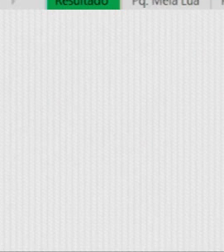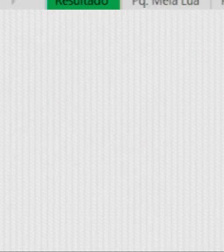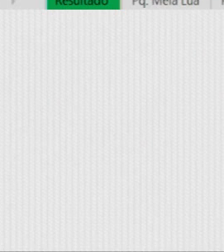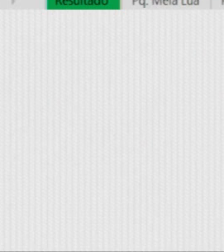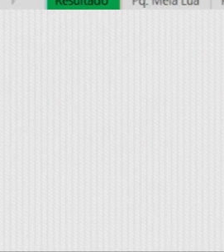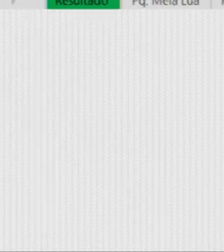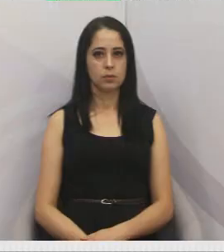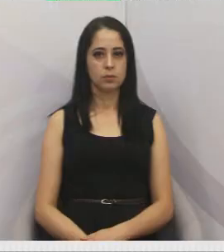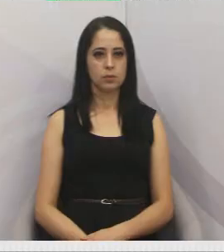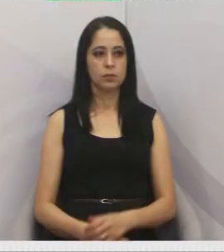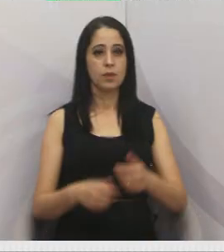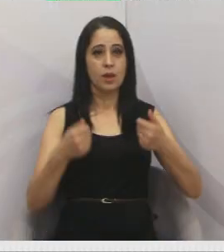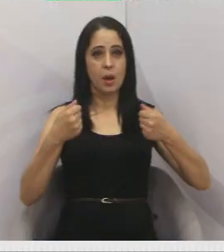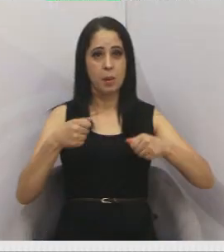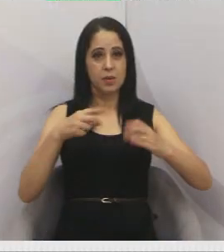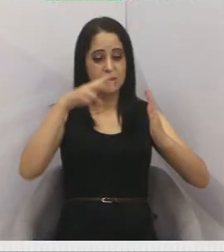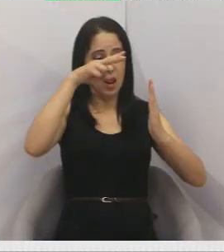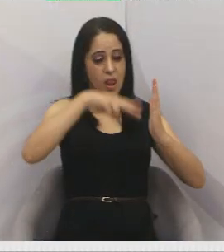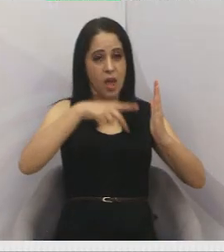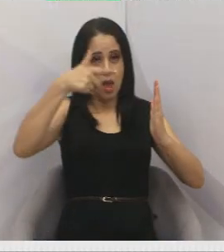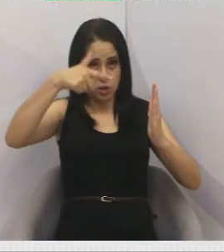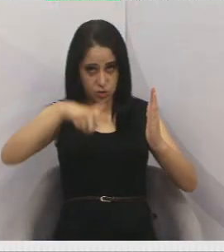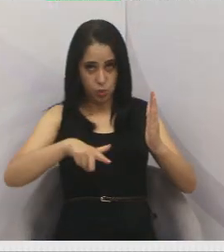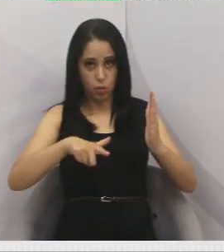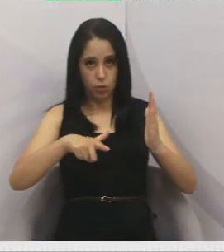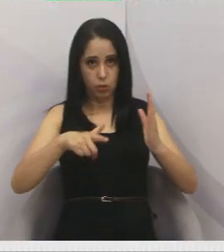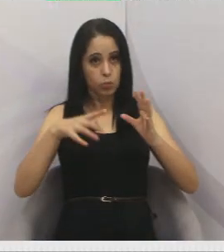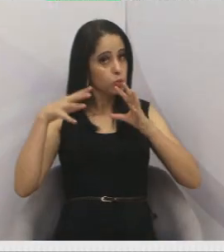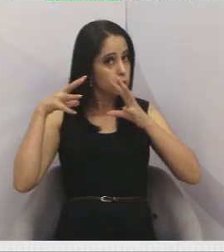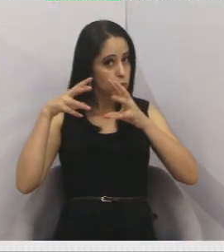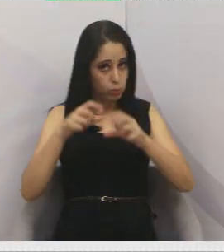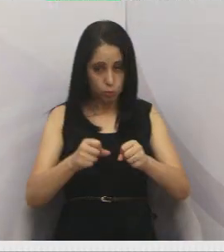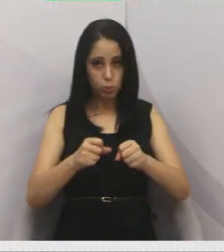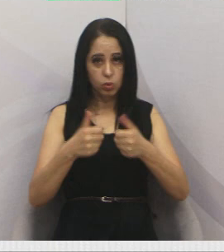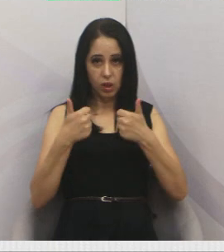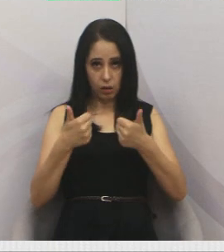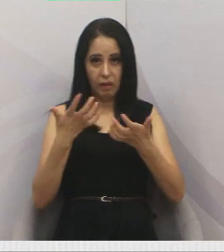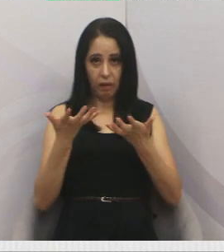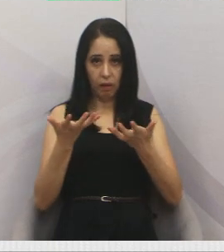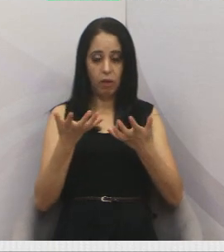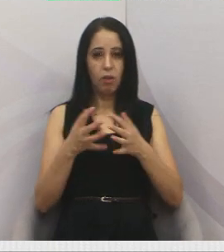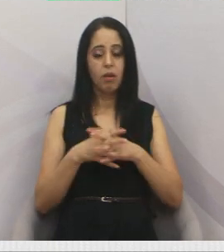Vocês querem que leia todos os votos? Não precisa, somente o 6 e o